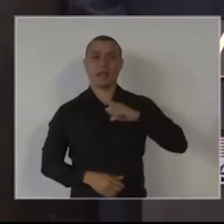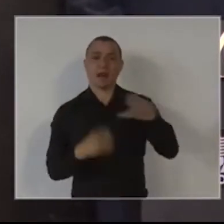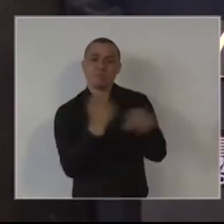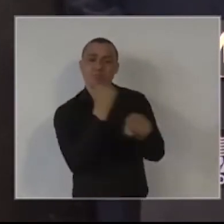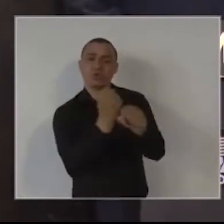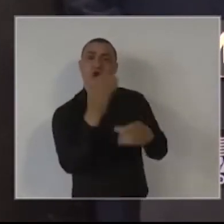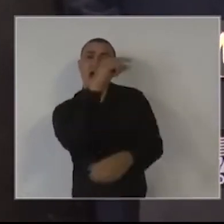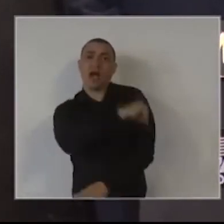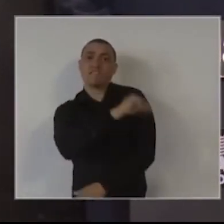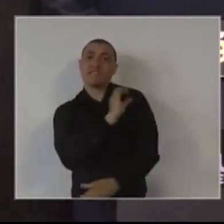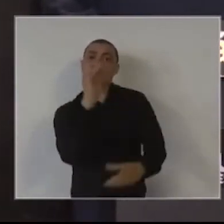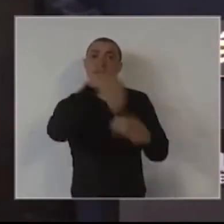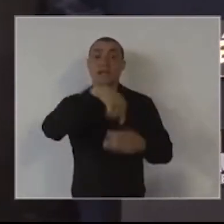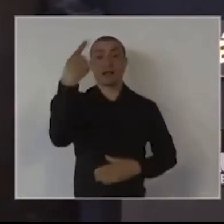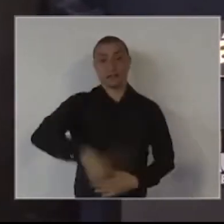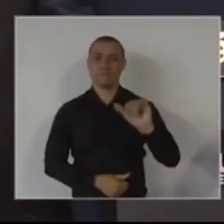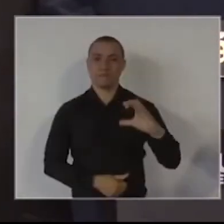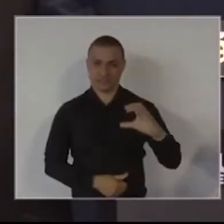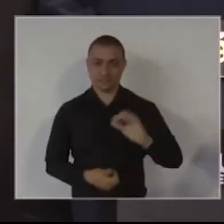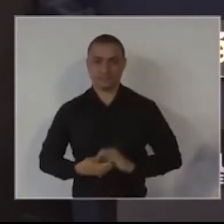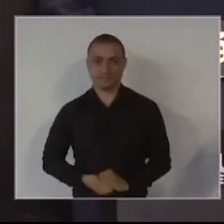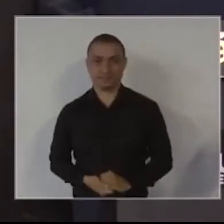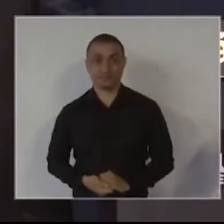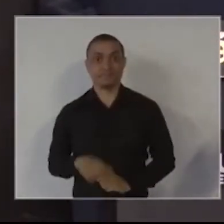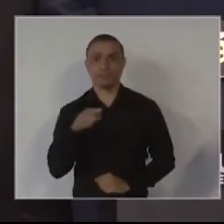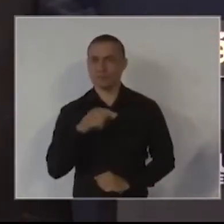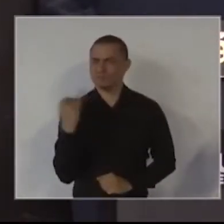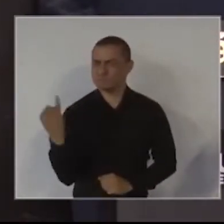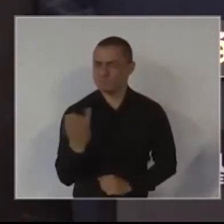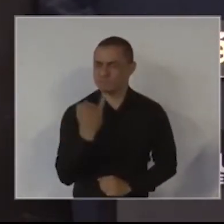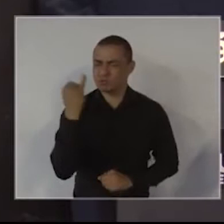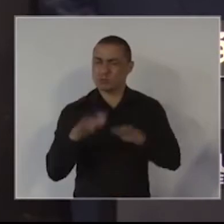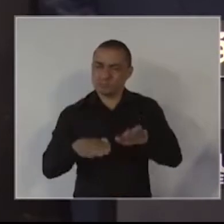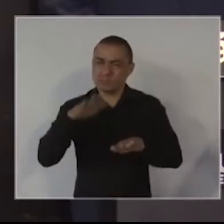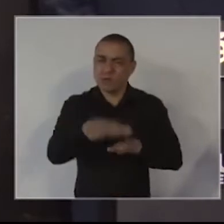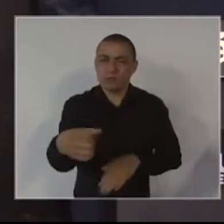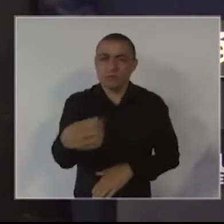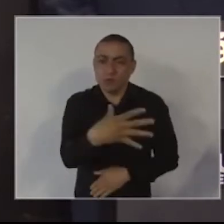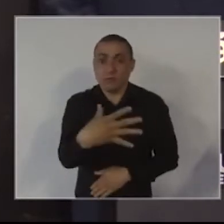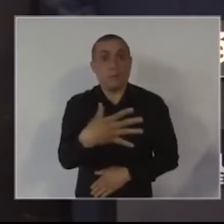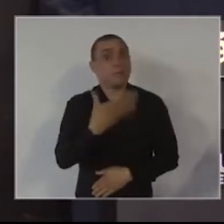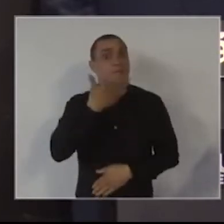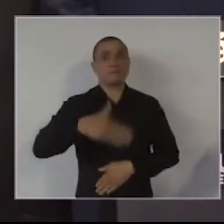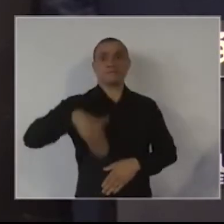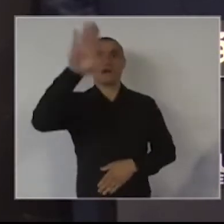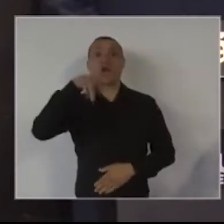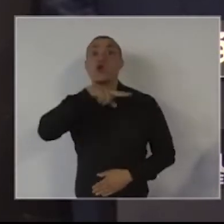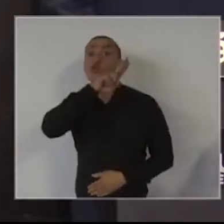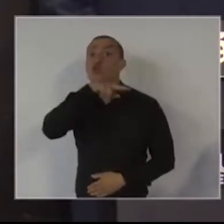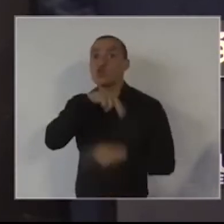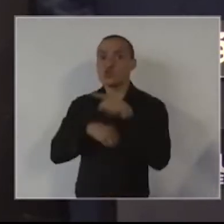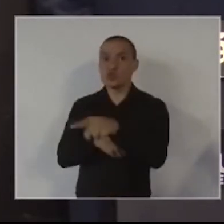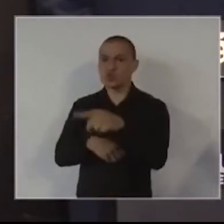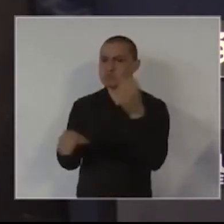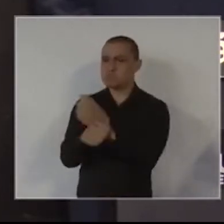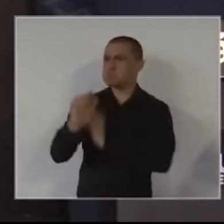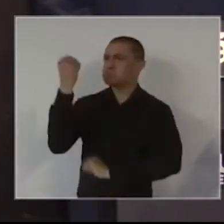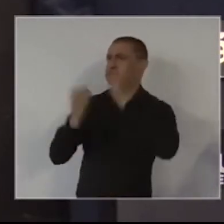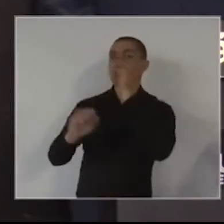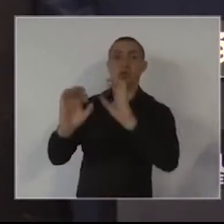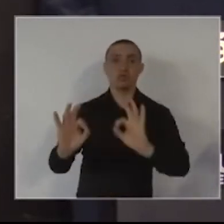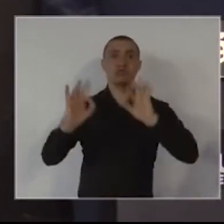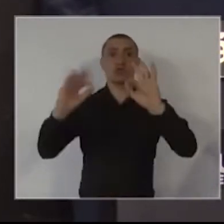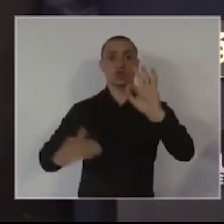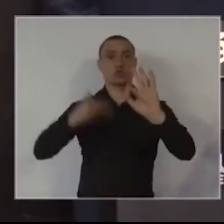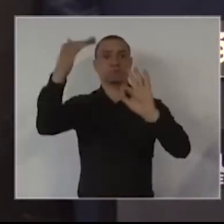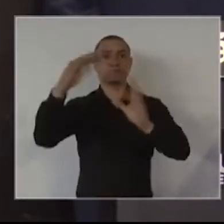produção da vacina aqui no Brasil. É um passo fundamental que consolida ainda mais o Instituto Butantan e o Brasil